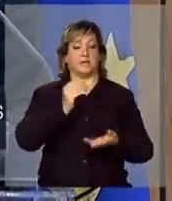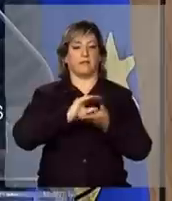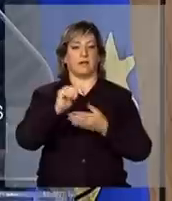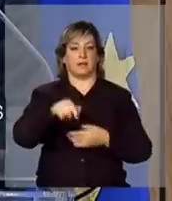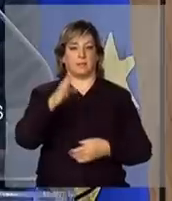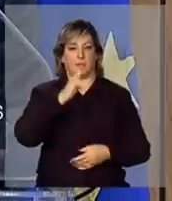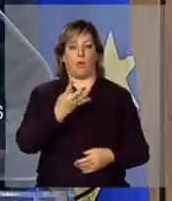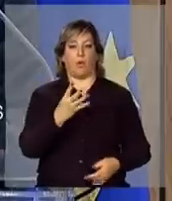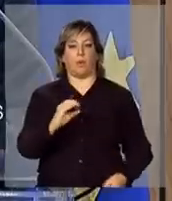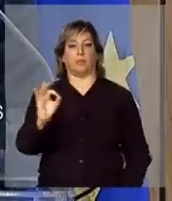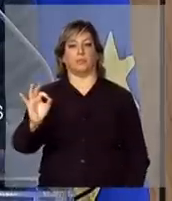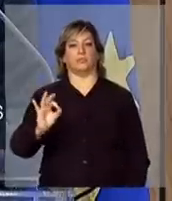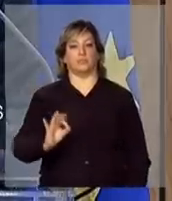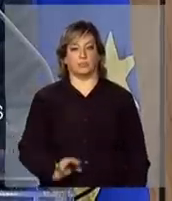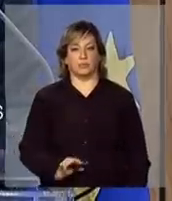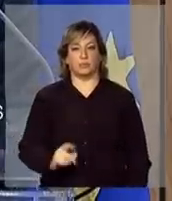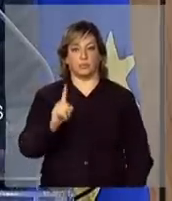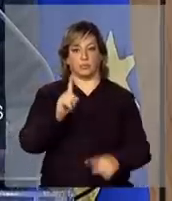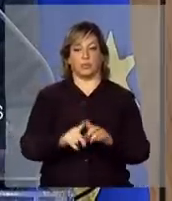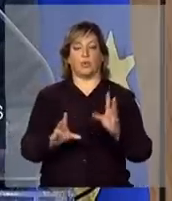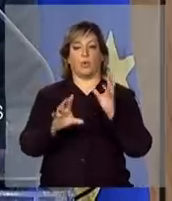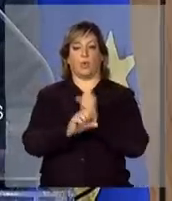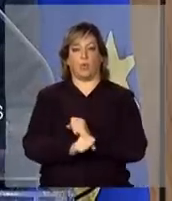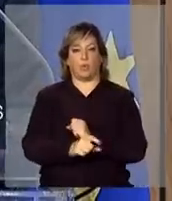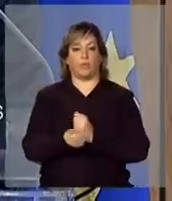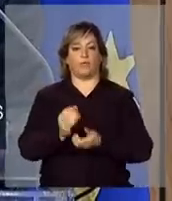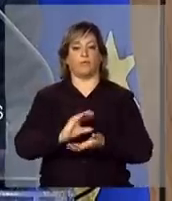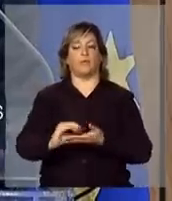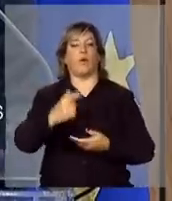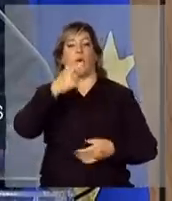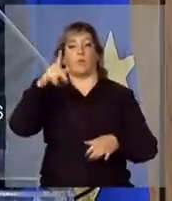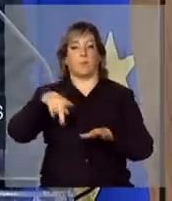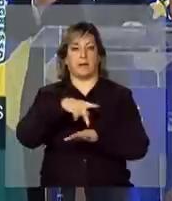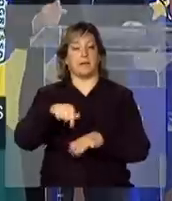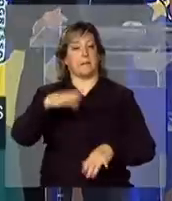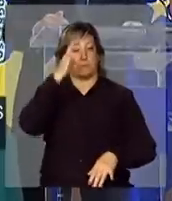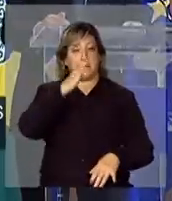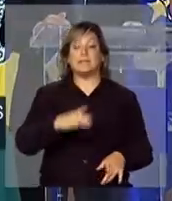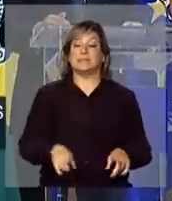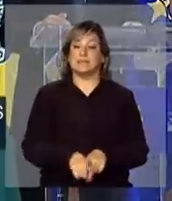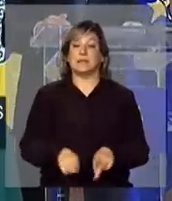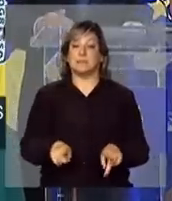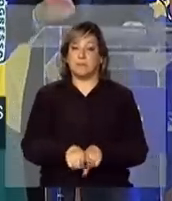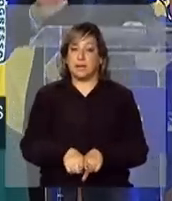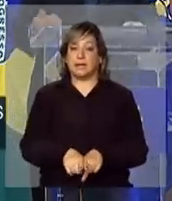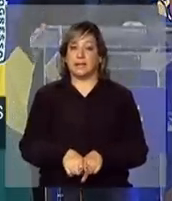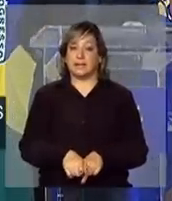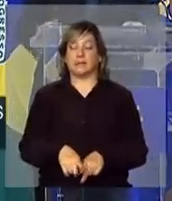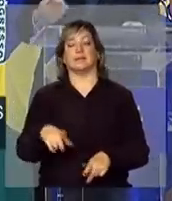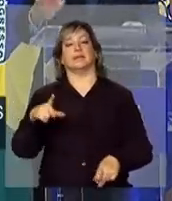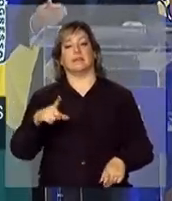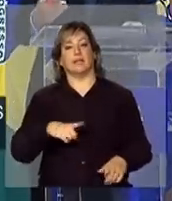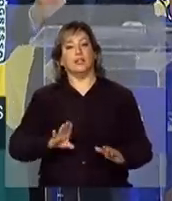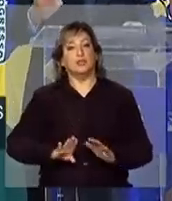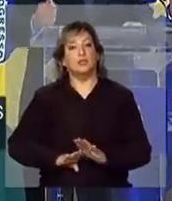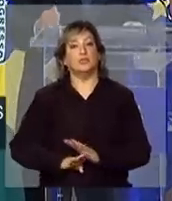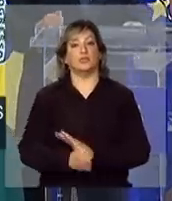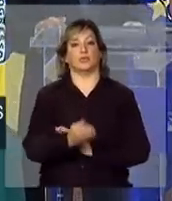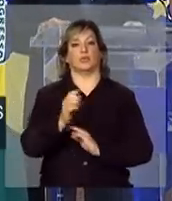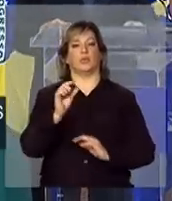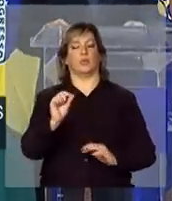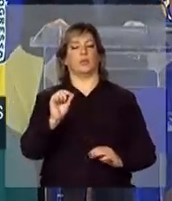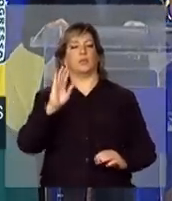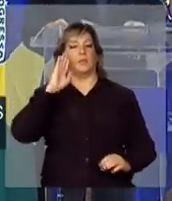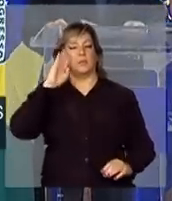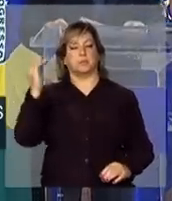com 40% do total do investimento estrangeiro. E o Brasil também está a tornar-se num dos